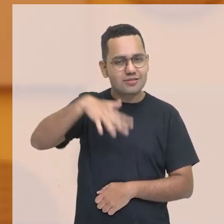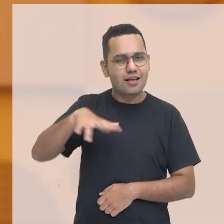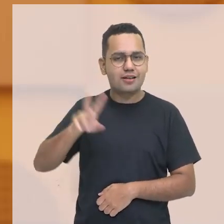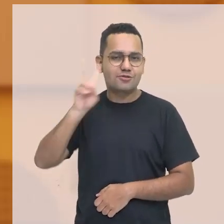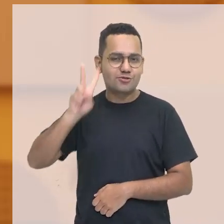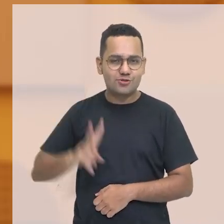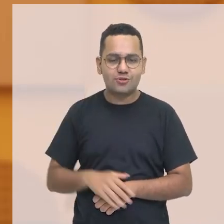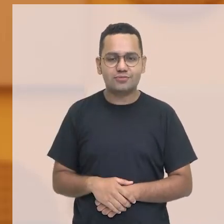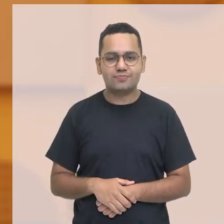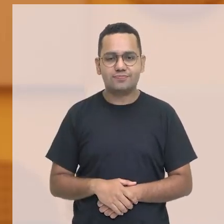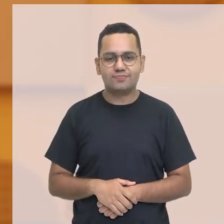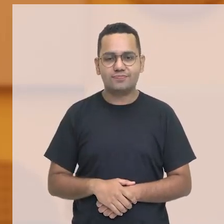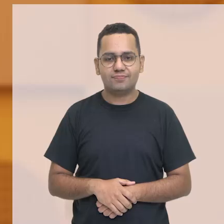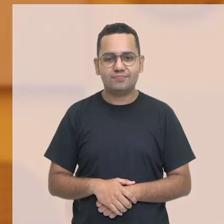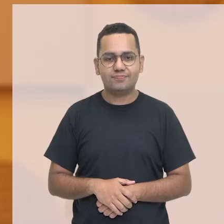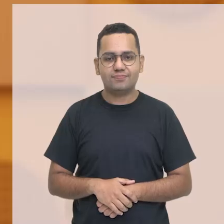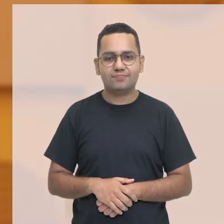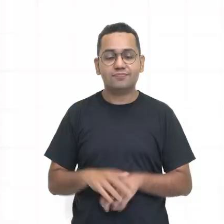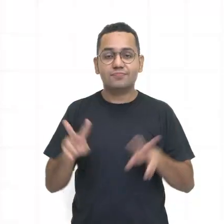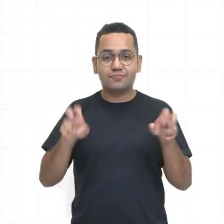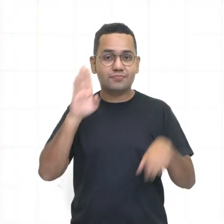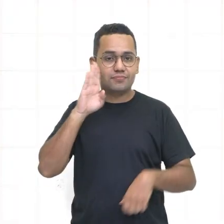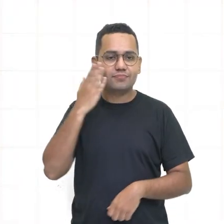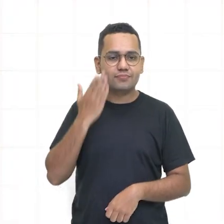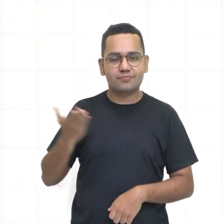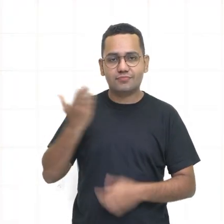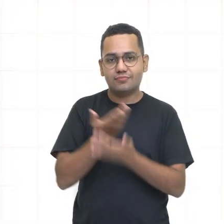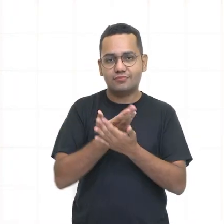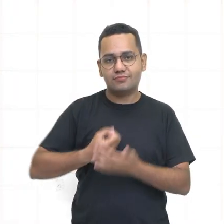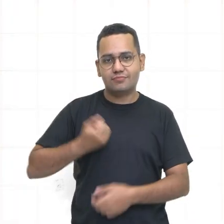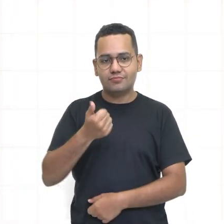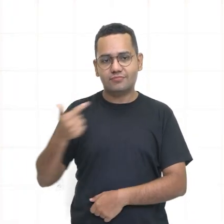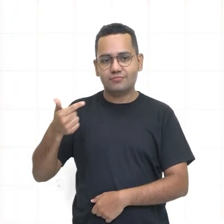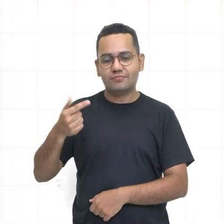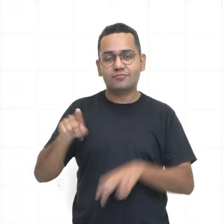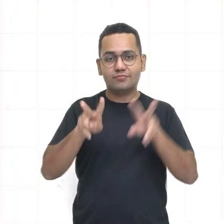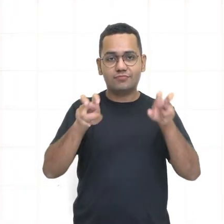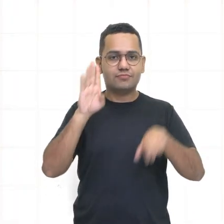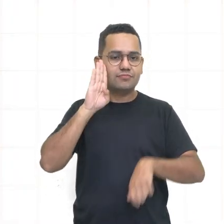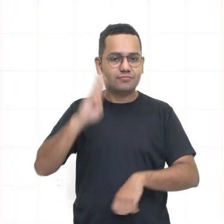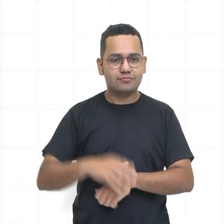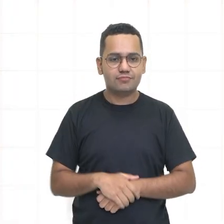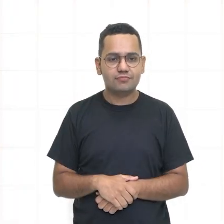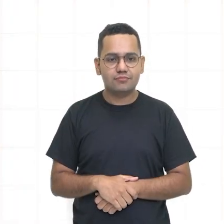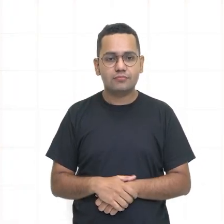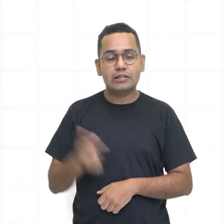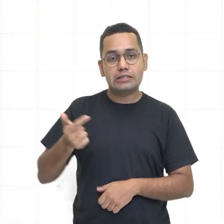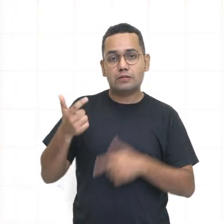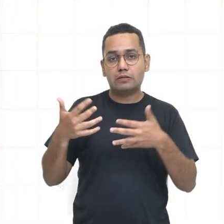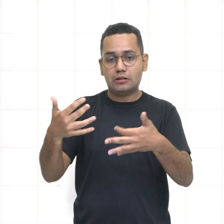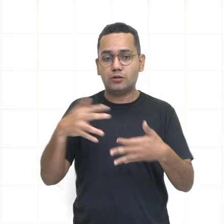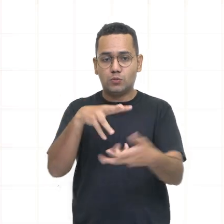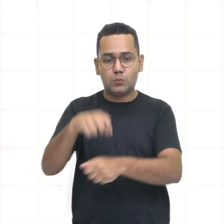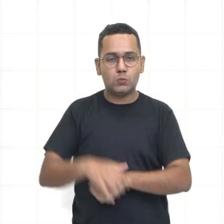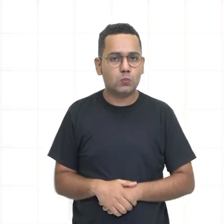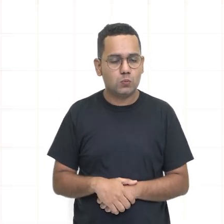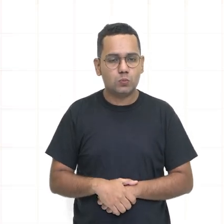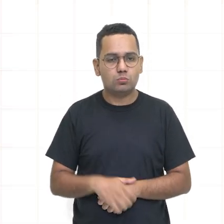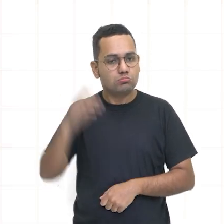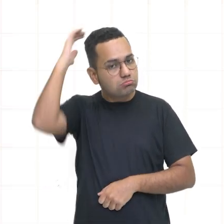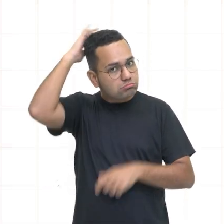conhecer o objeto de conhecimento desta aula. Aula 21, objeto de conhecimento, Segunda Guerra